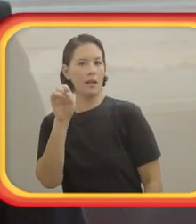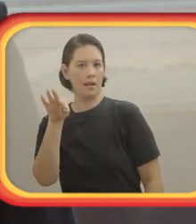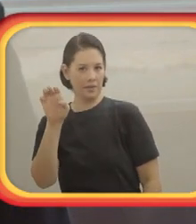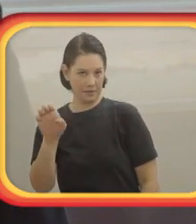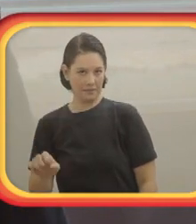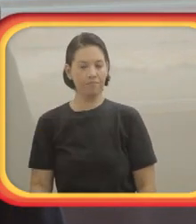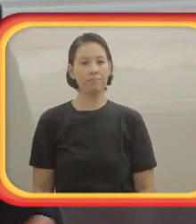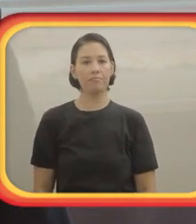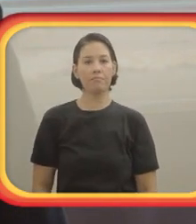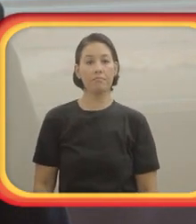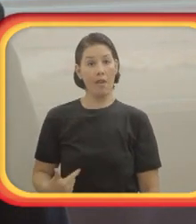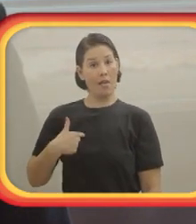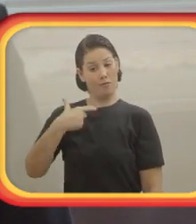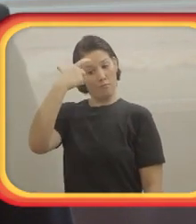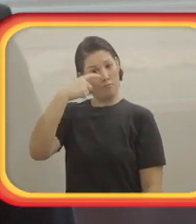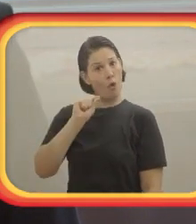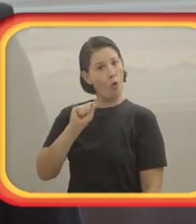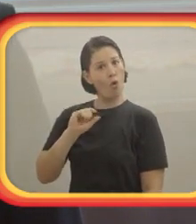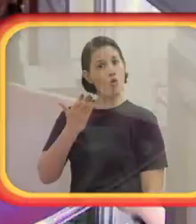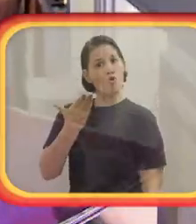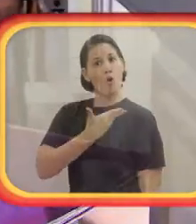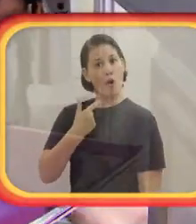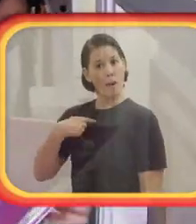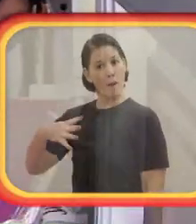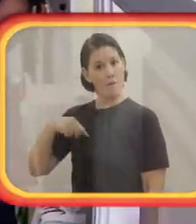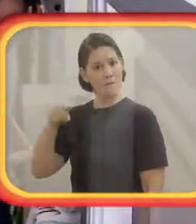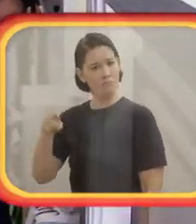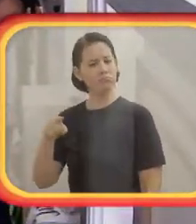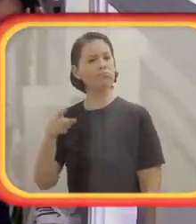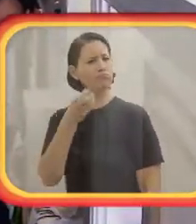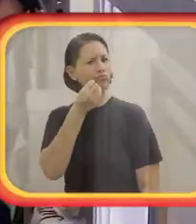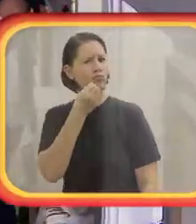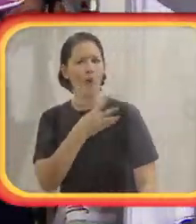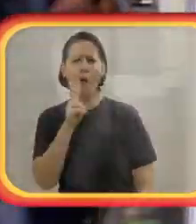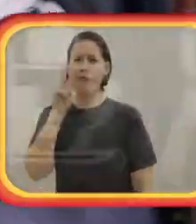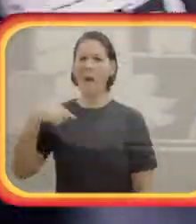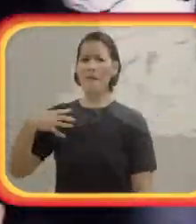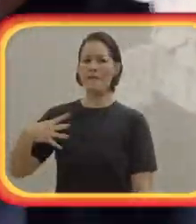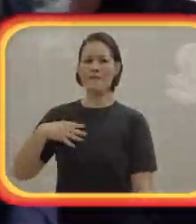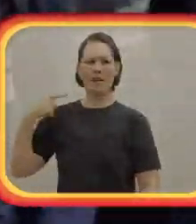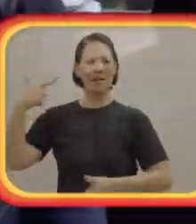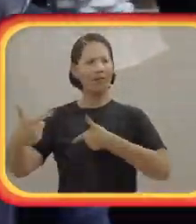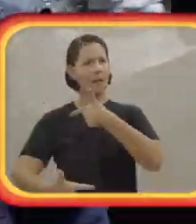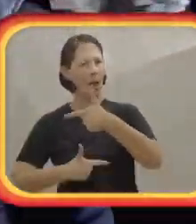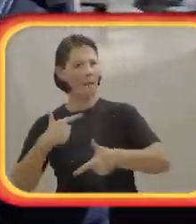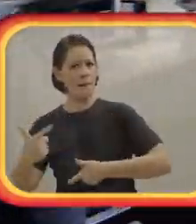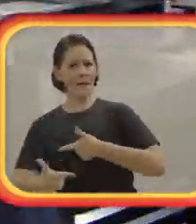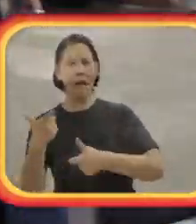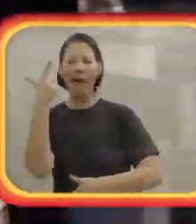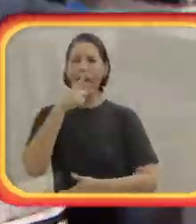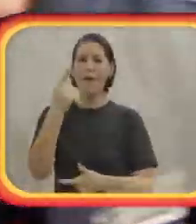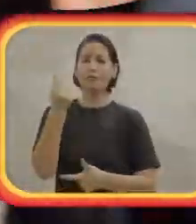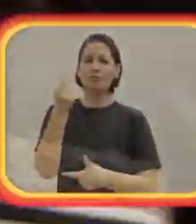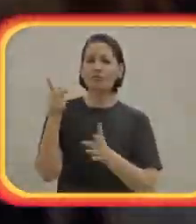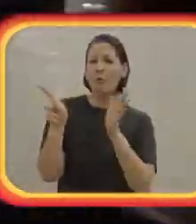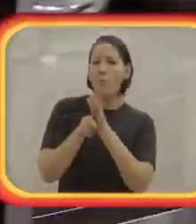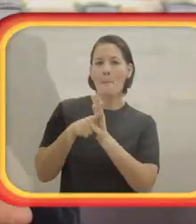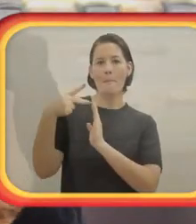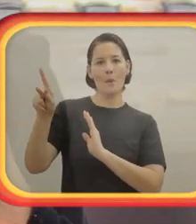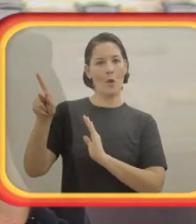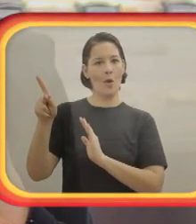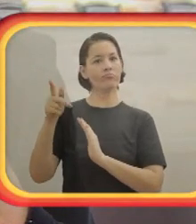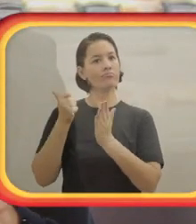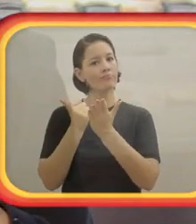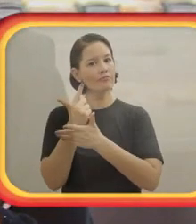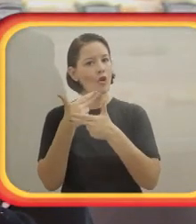a separar as coisas para eles poderem entregar para os clientes. Ser colega da minha filha é muito bom. Vendo a minha